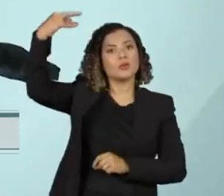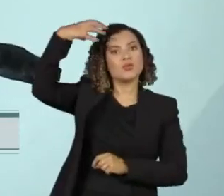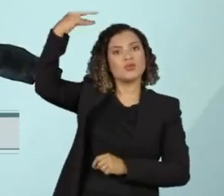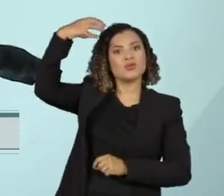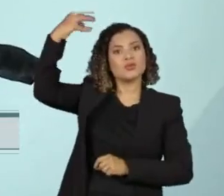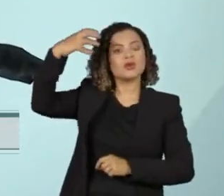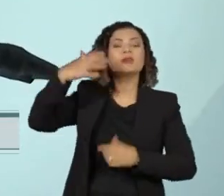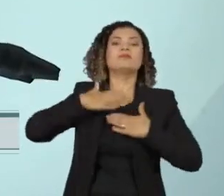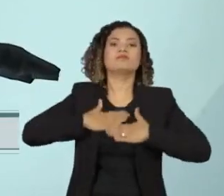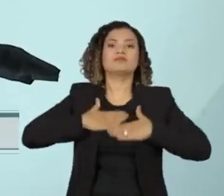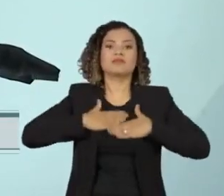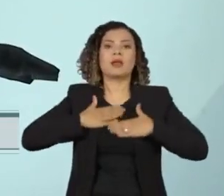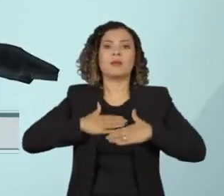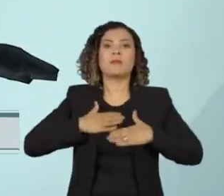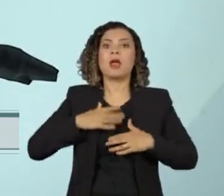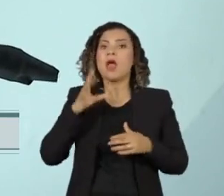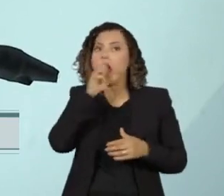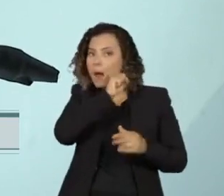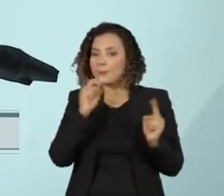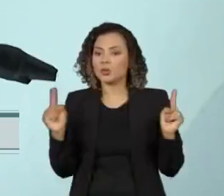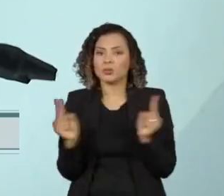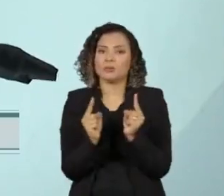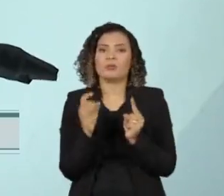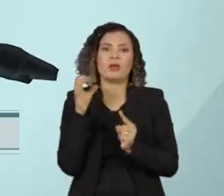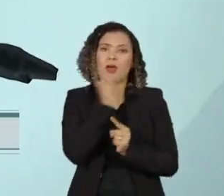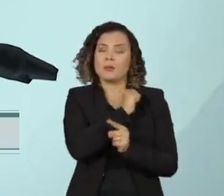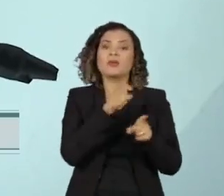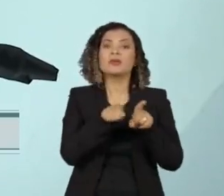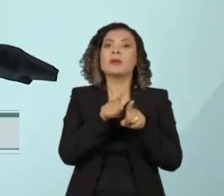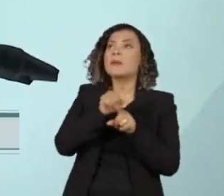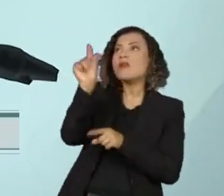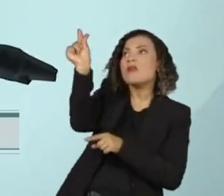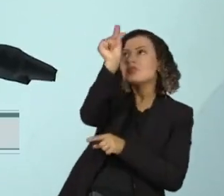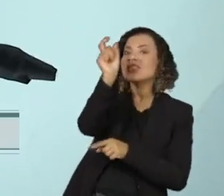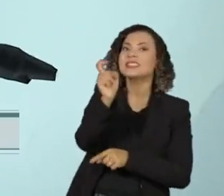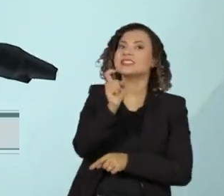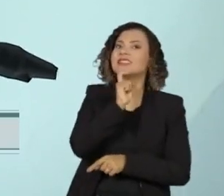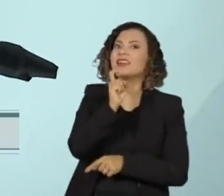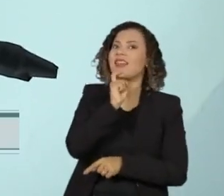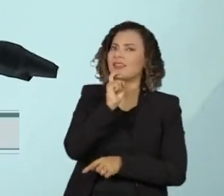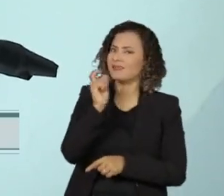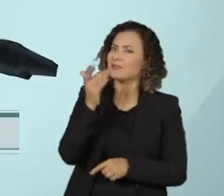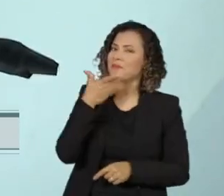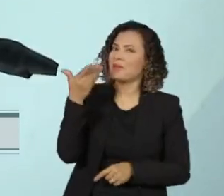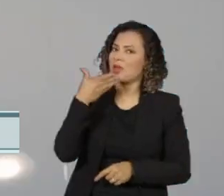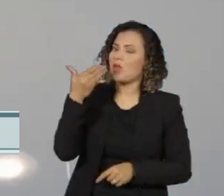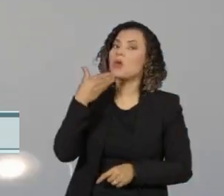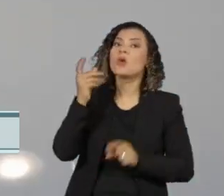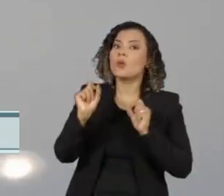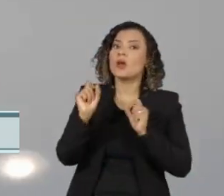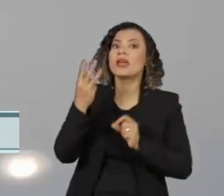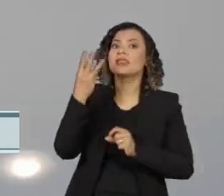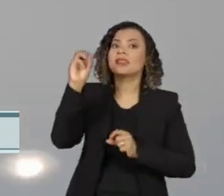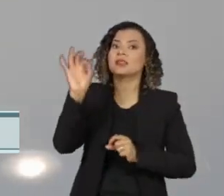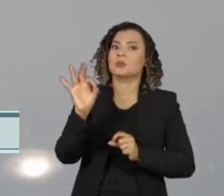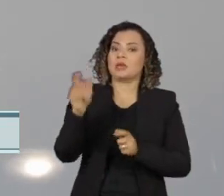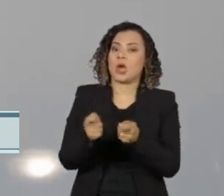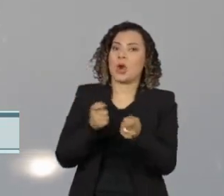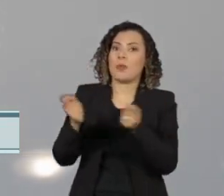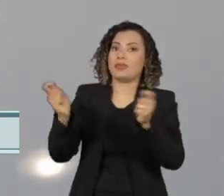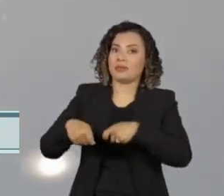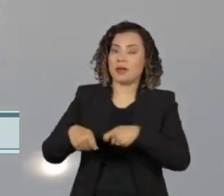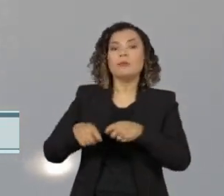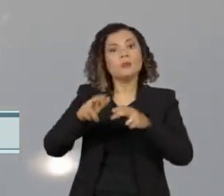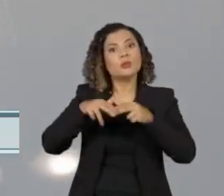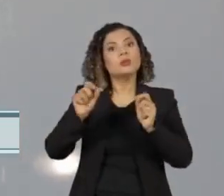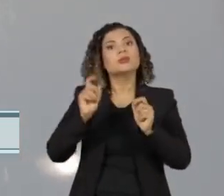elétrico. Além de banhos mais curtos, colocá-lo no modo verão pode gerar uma economia de até 30%. Um dos vários